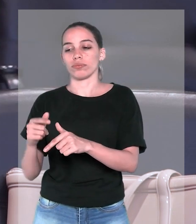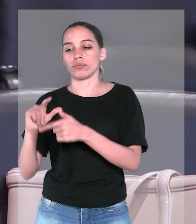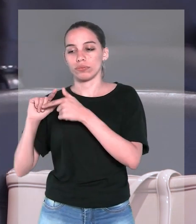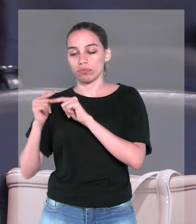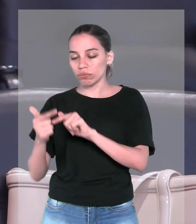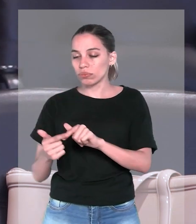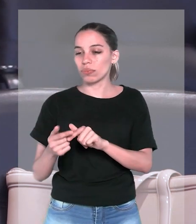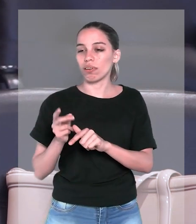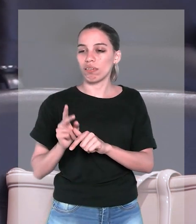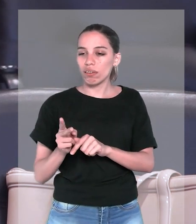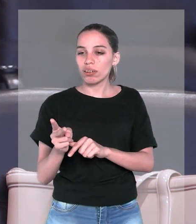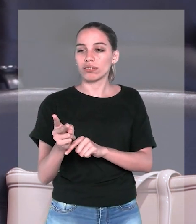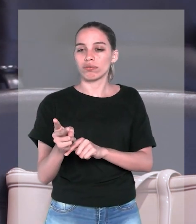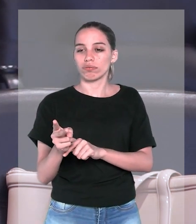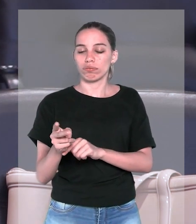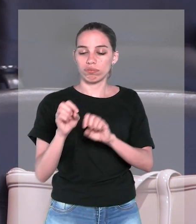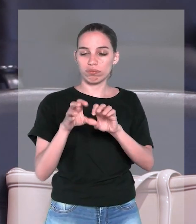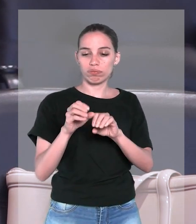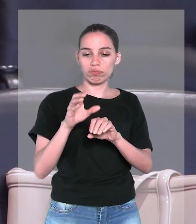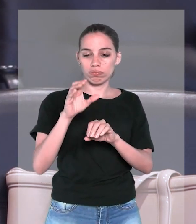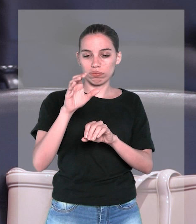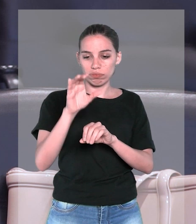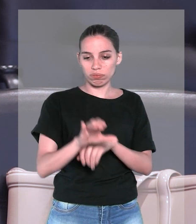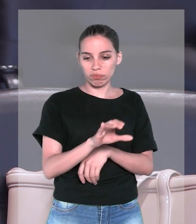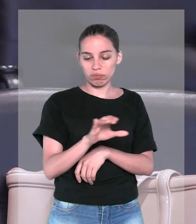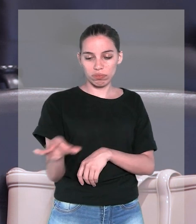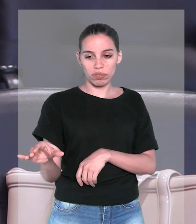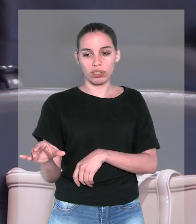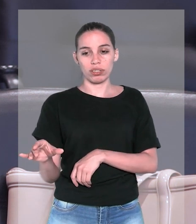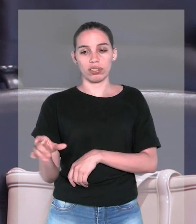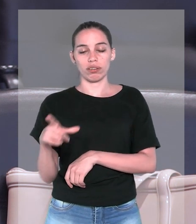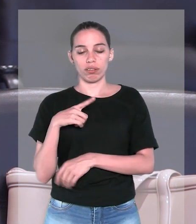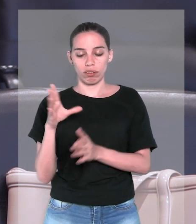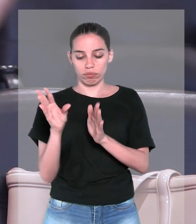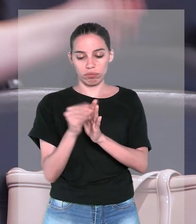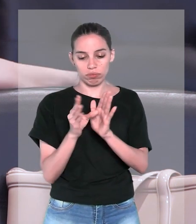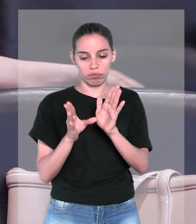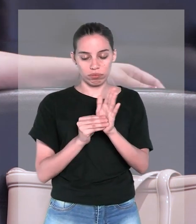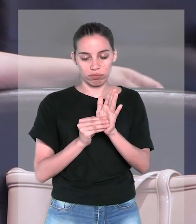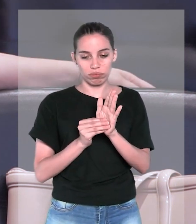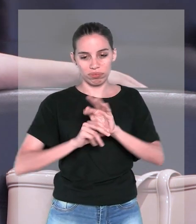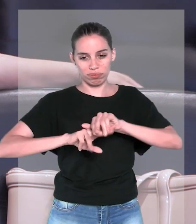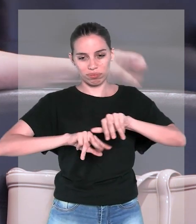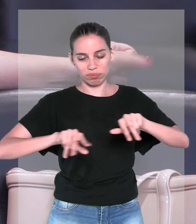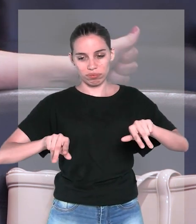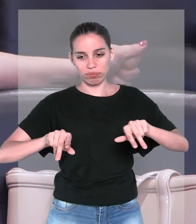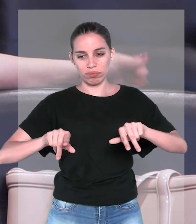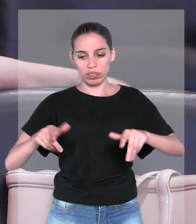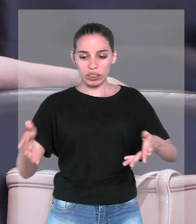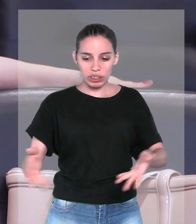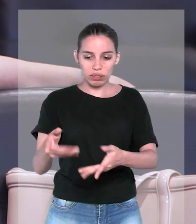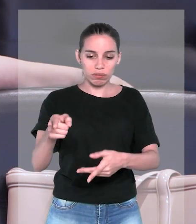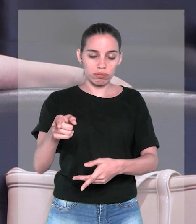ajudar. E eu estou como secretária de Educação. Então, eu confesso que seu livro me afligiu muito.